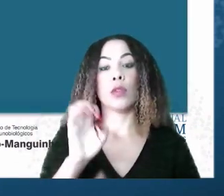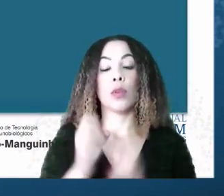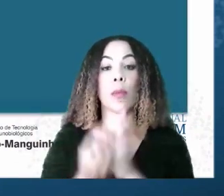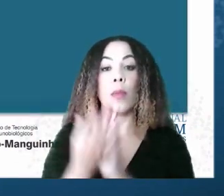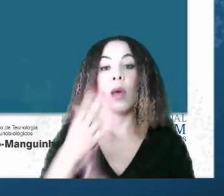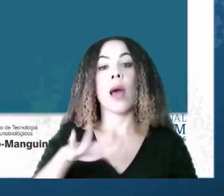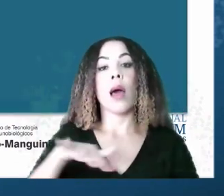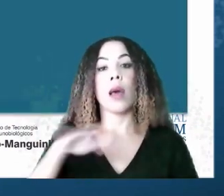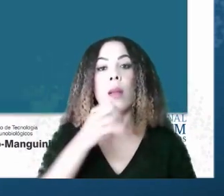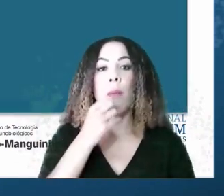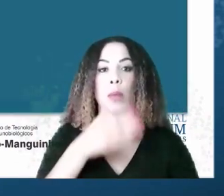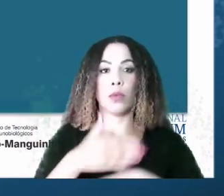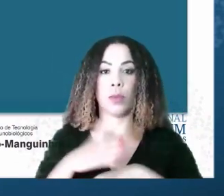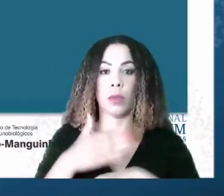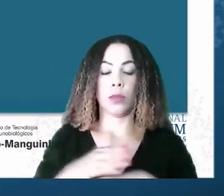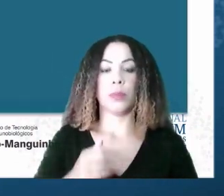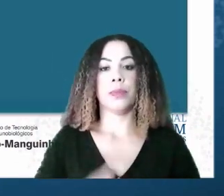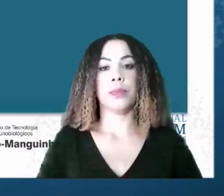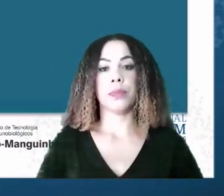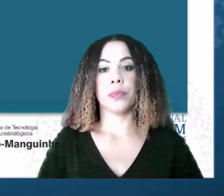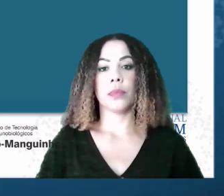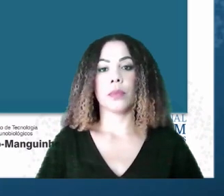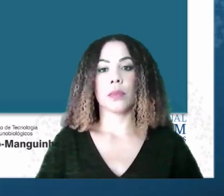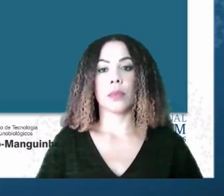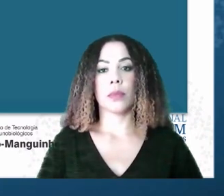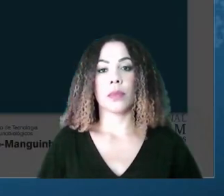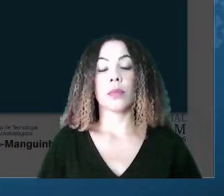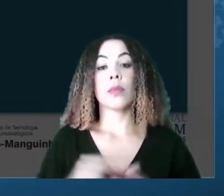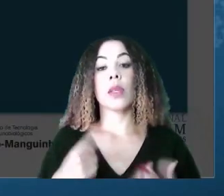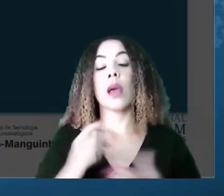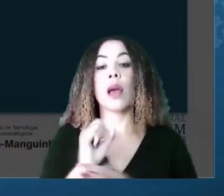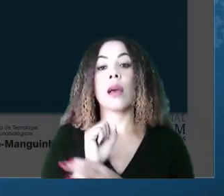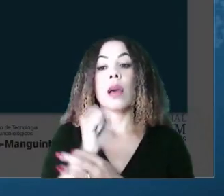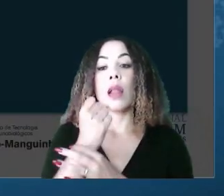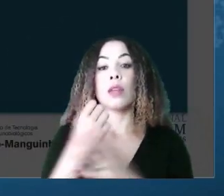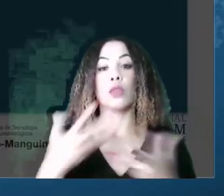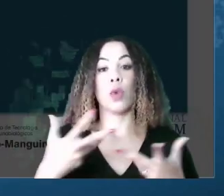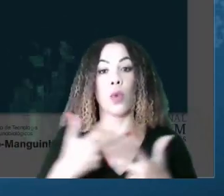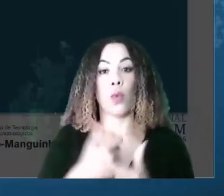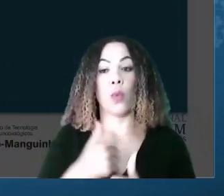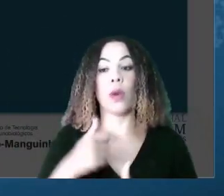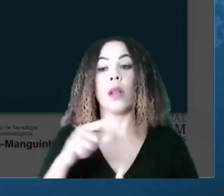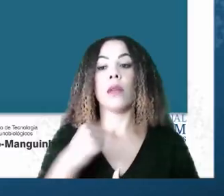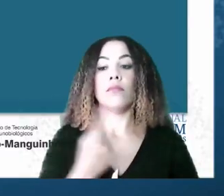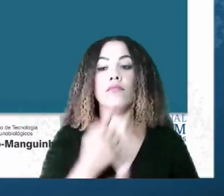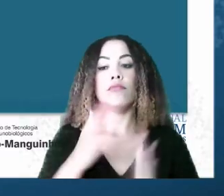práticas. Em termos de garantia da qualidade, nós já